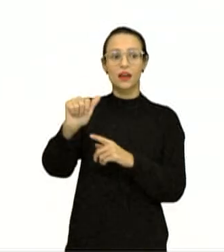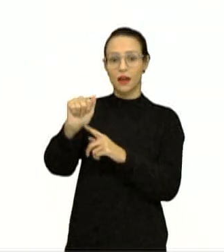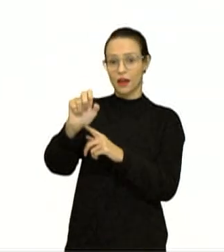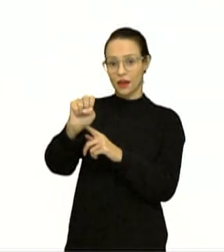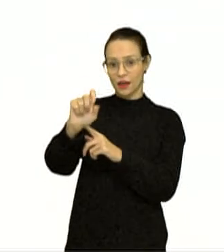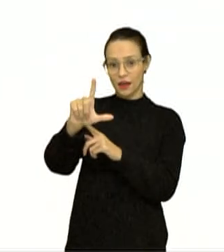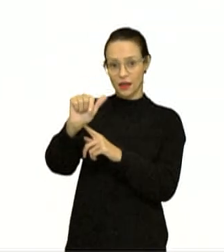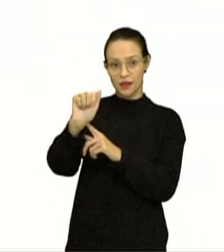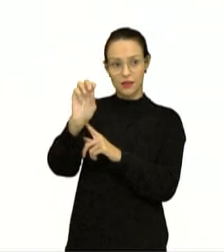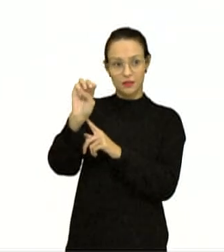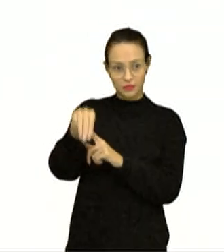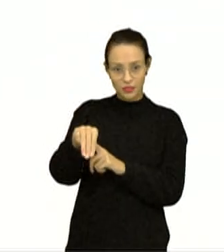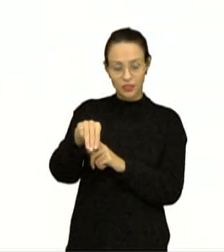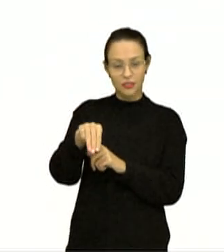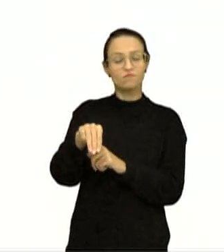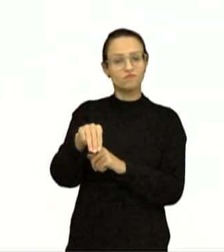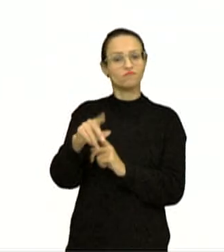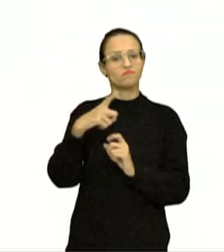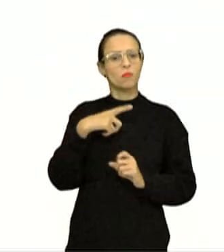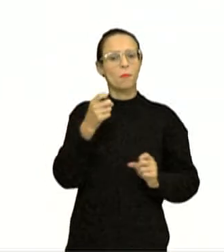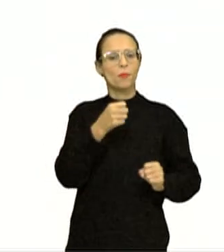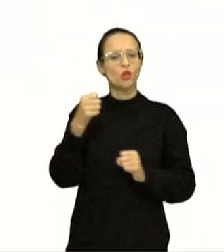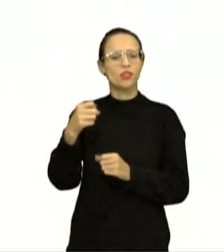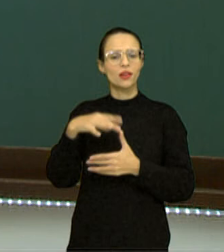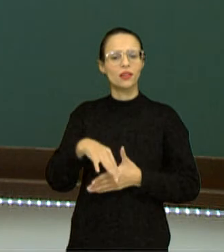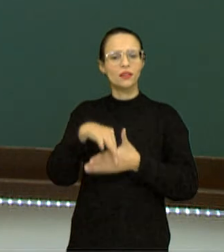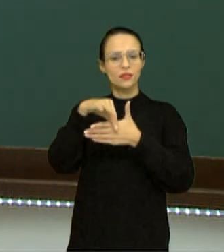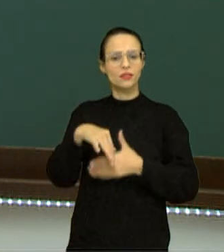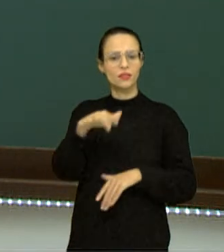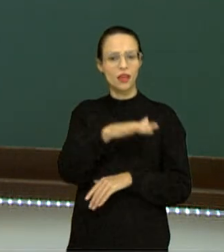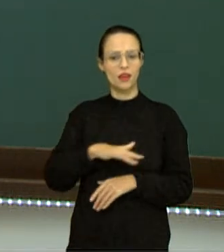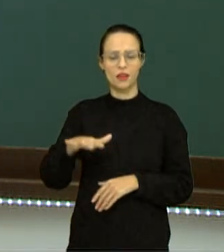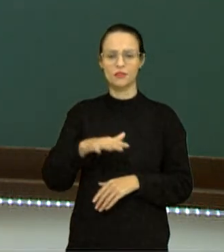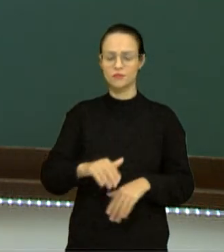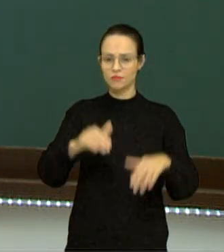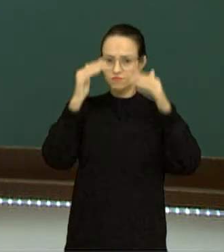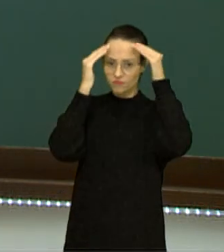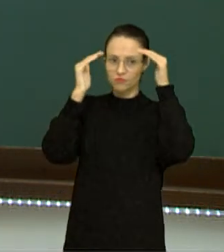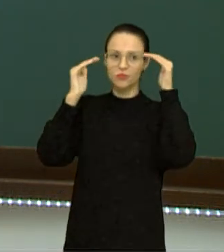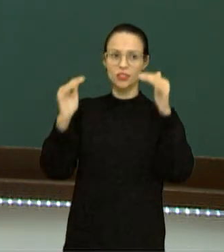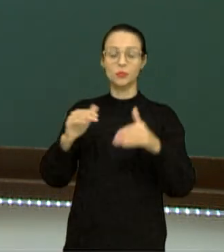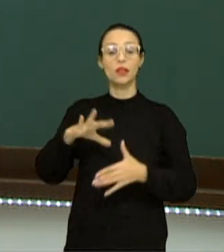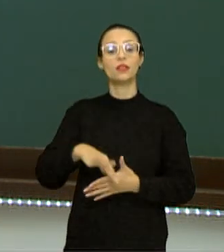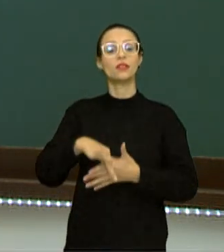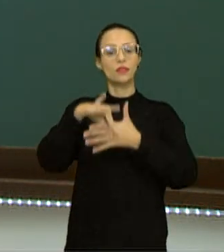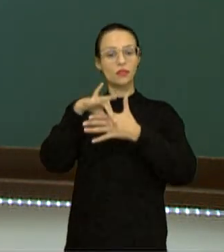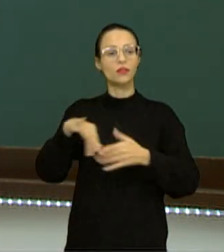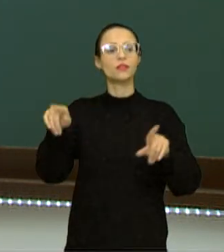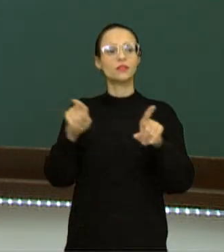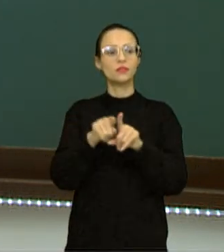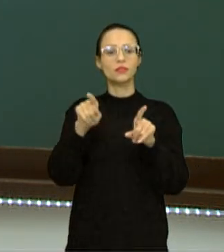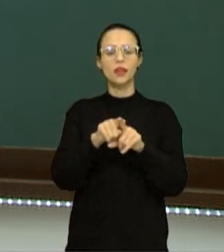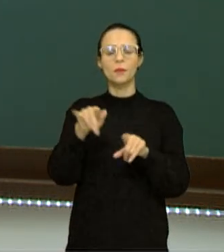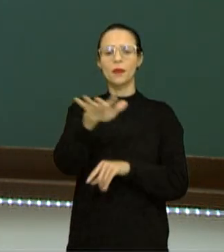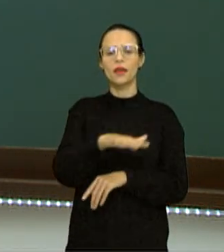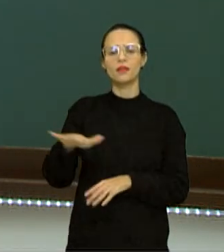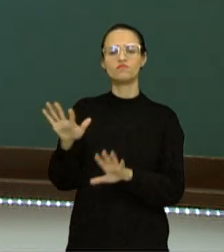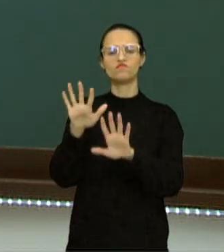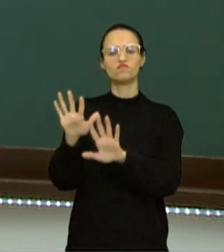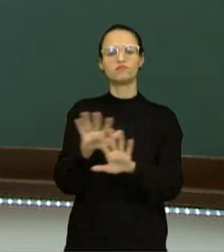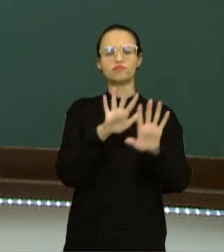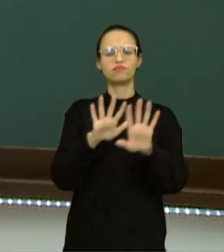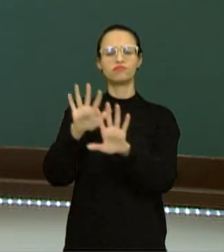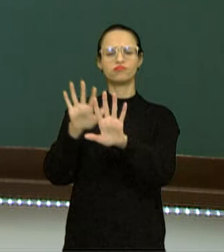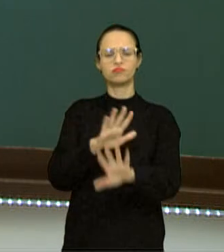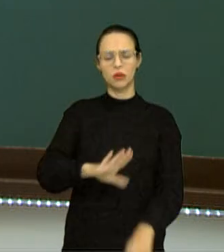tinha o poder de liderança dos habitantes, era respeitado como líder e também o exército de